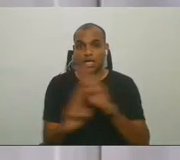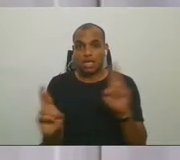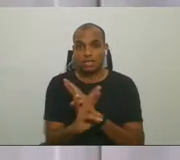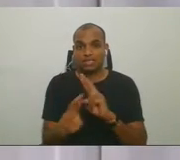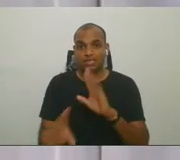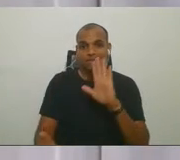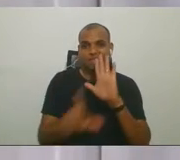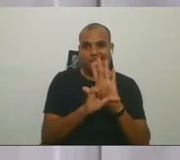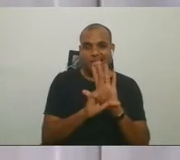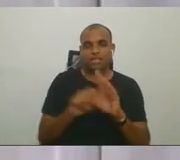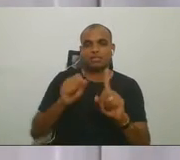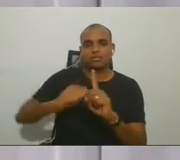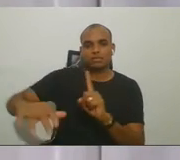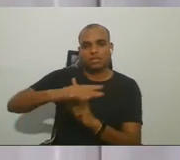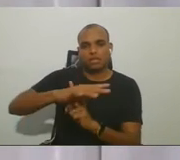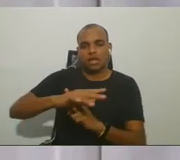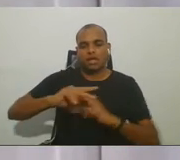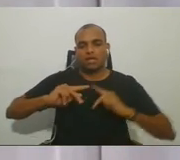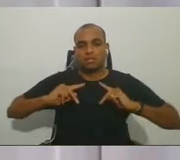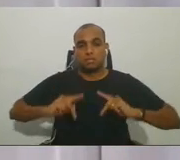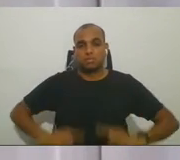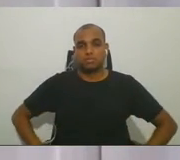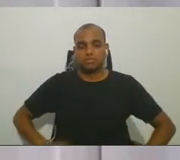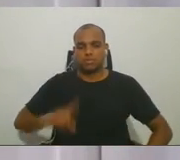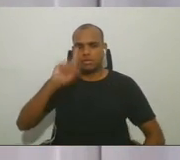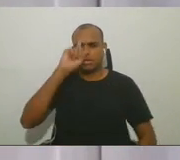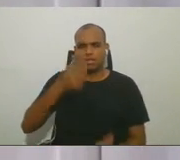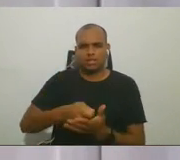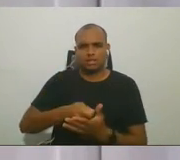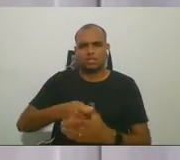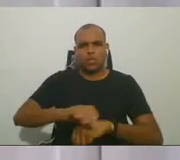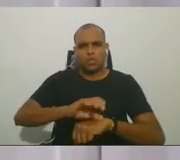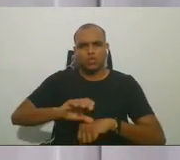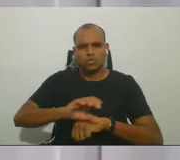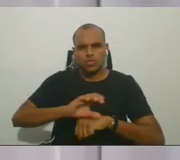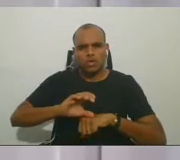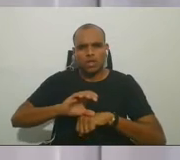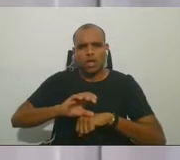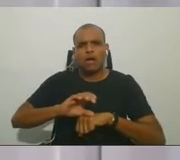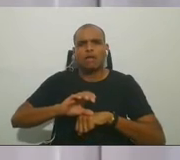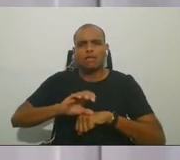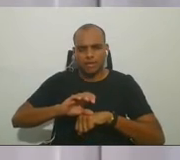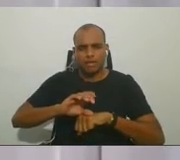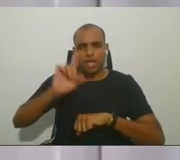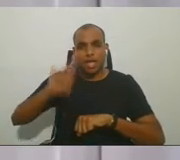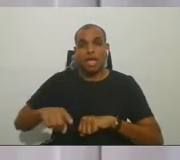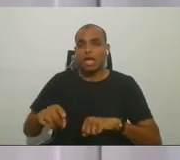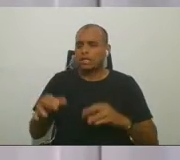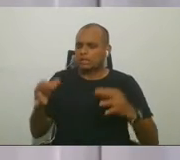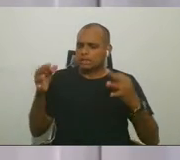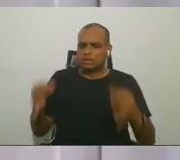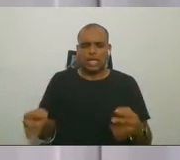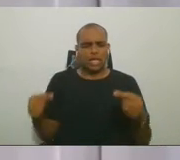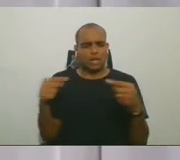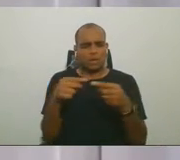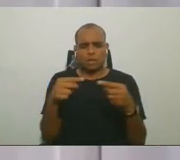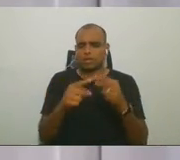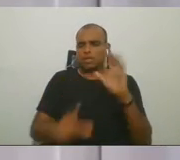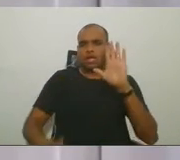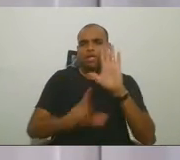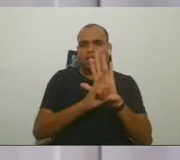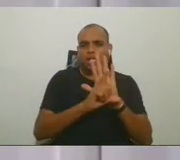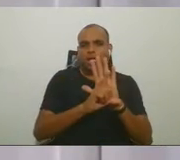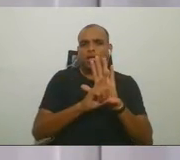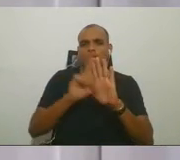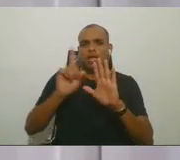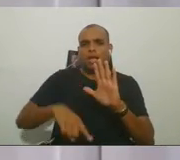postura é especialmente patente na decisão constitucional, que se considera legítima na medida em que é